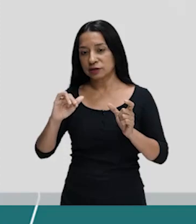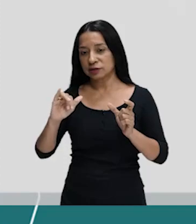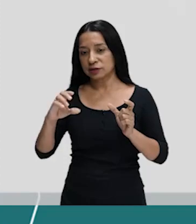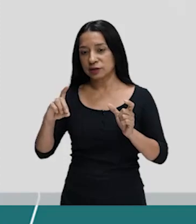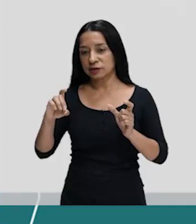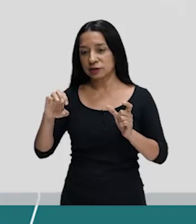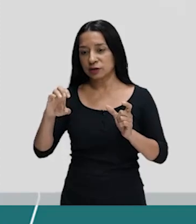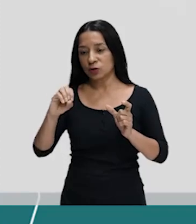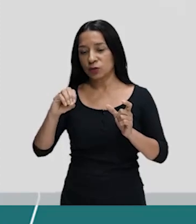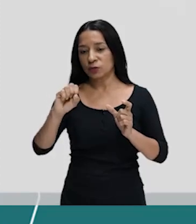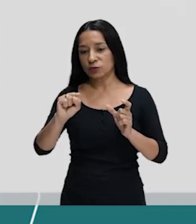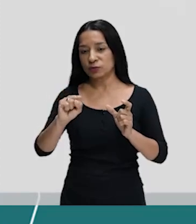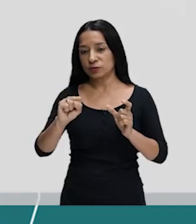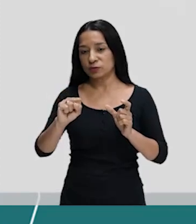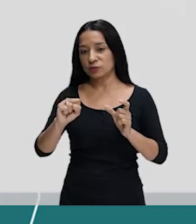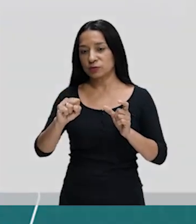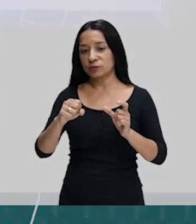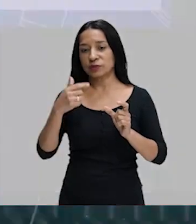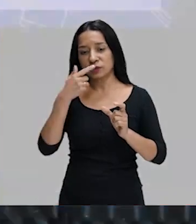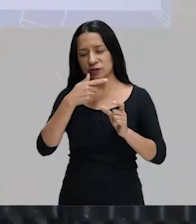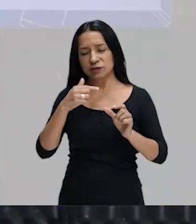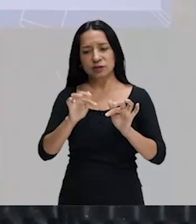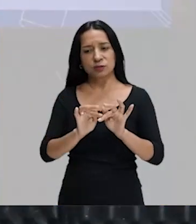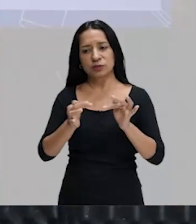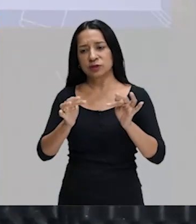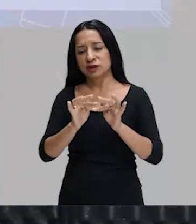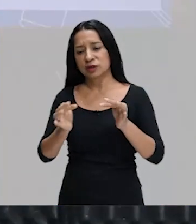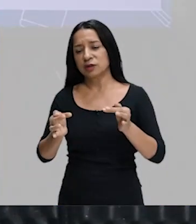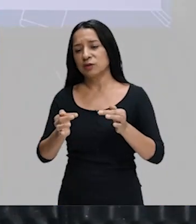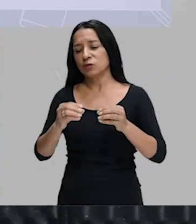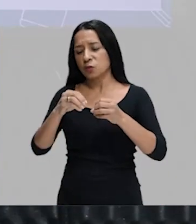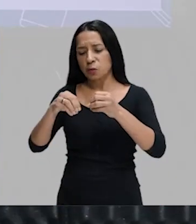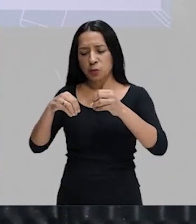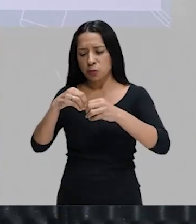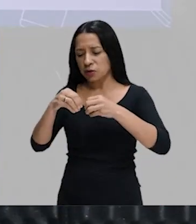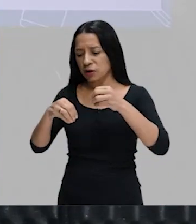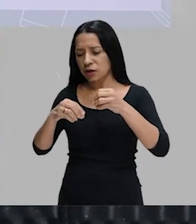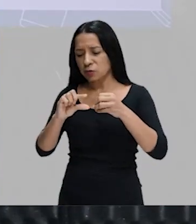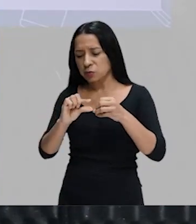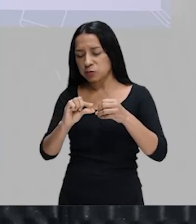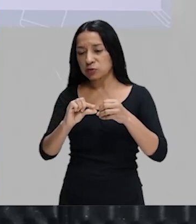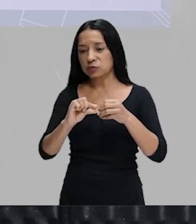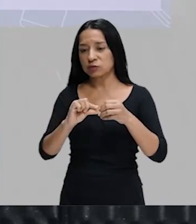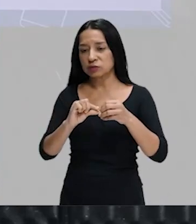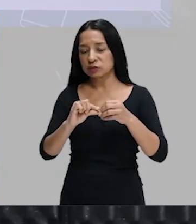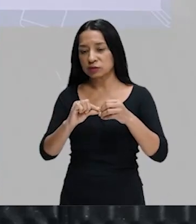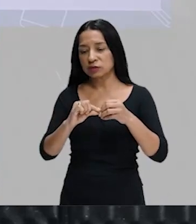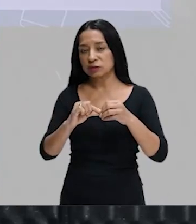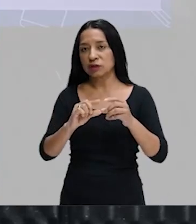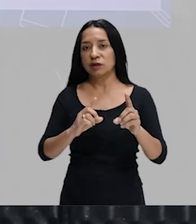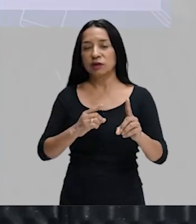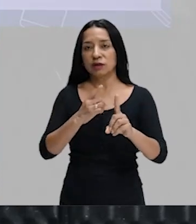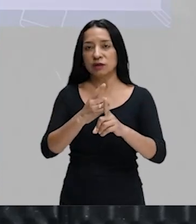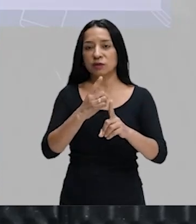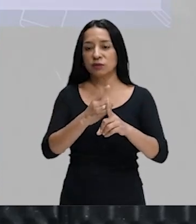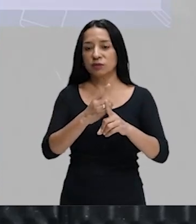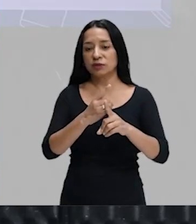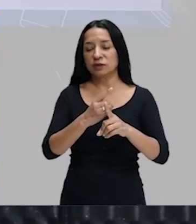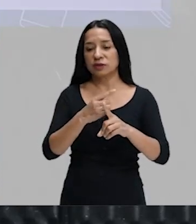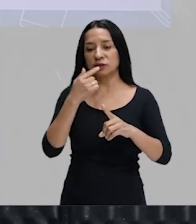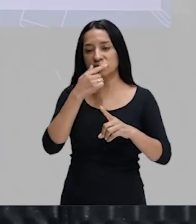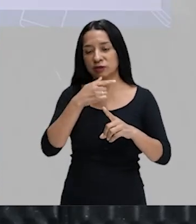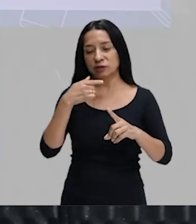como glicídios mais simples. São moléculas menores. Nós vamos encontrar